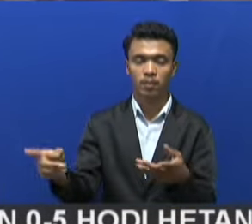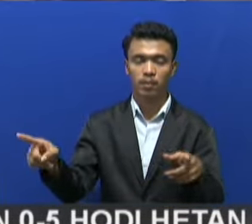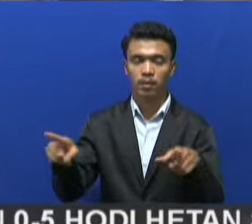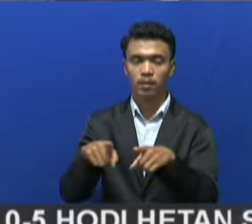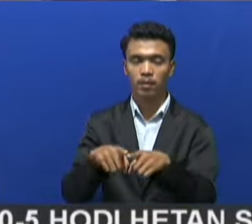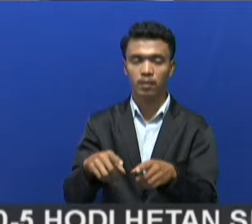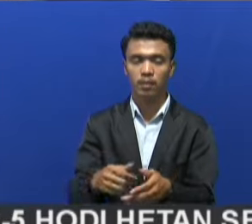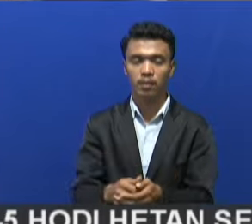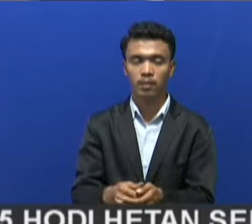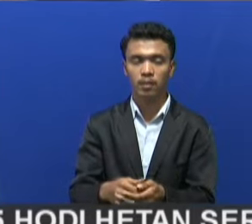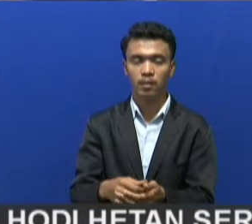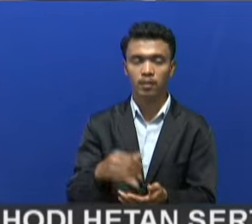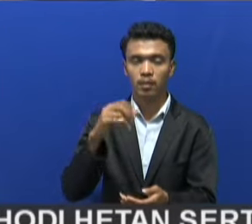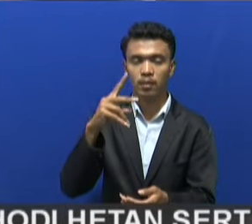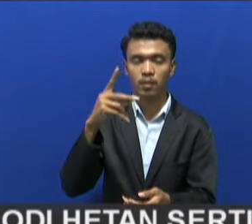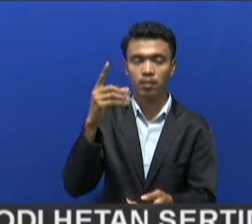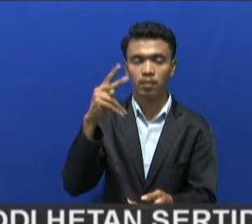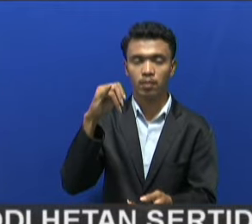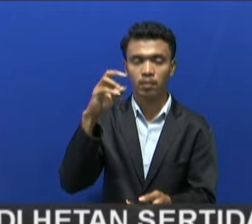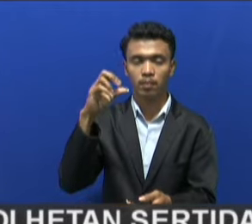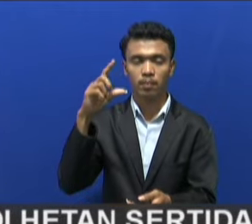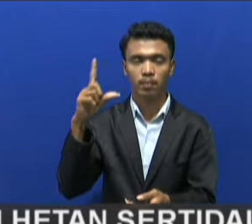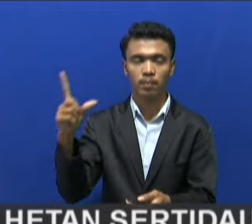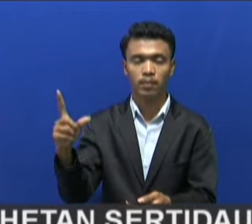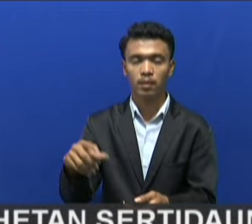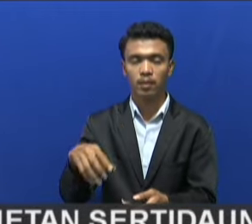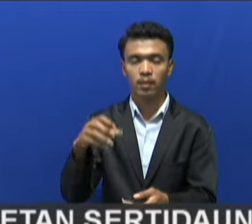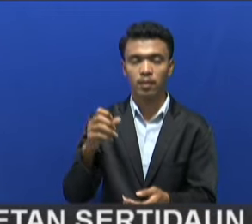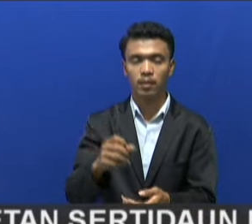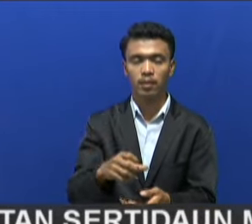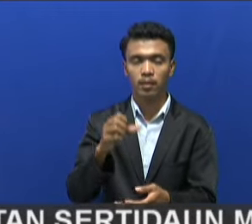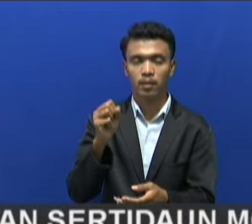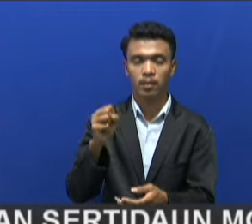kratindei, indomil, te puchuk, este,